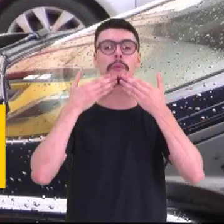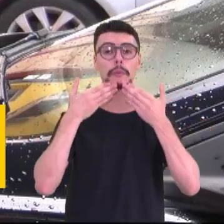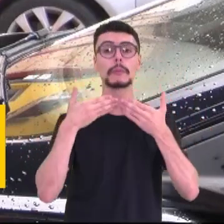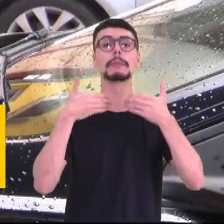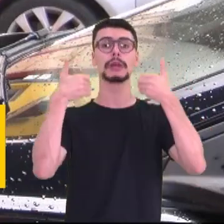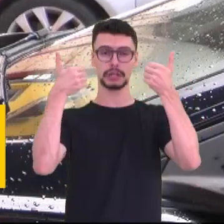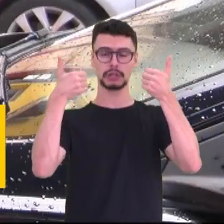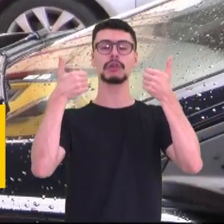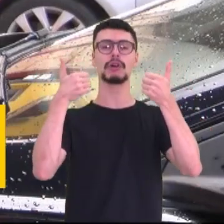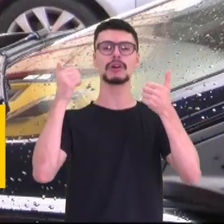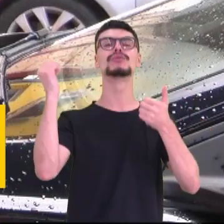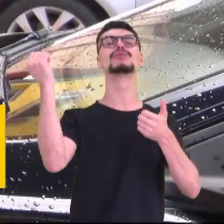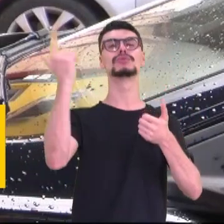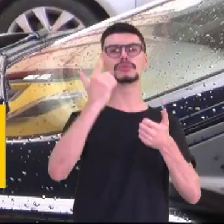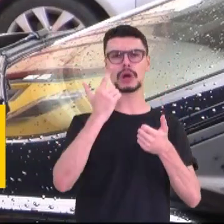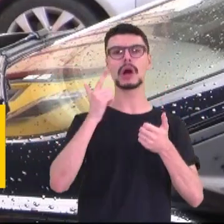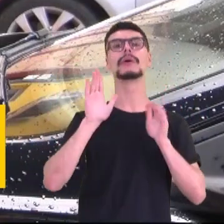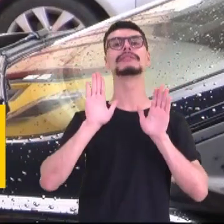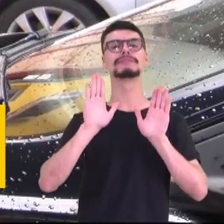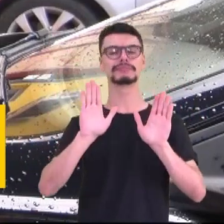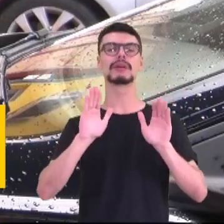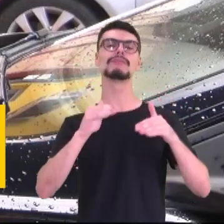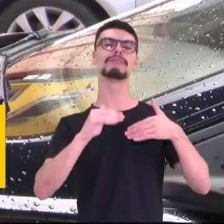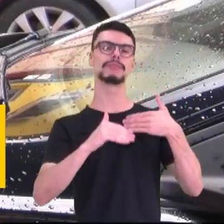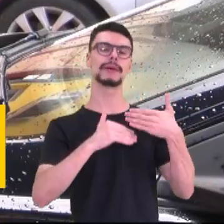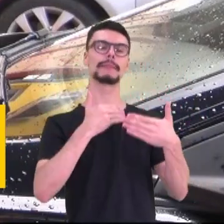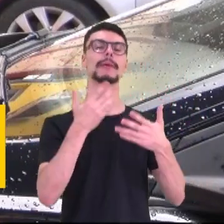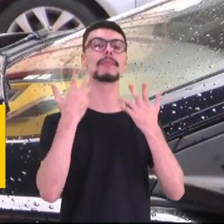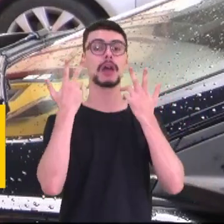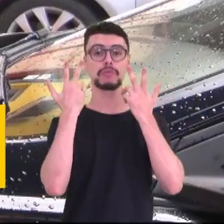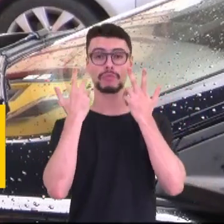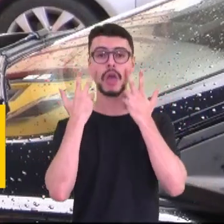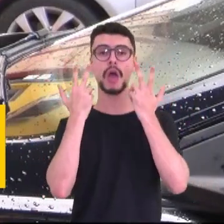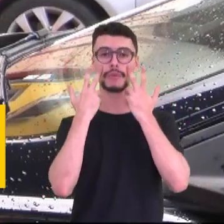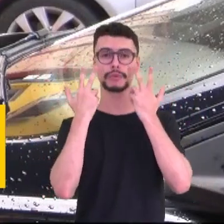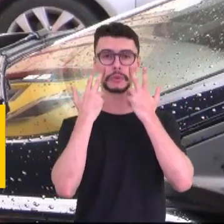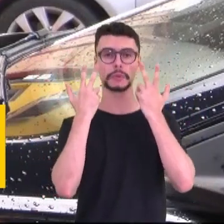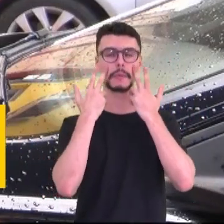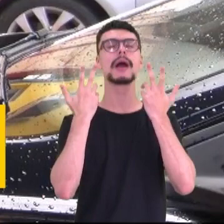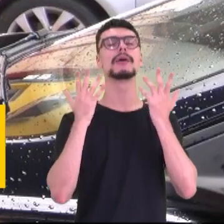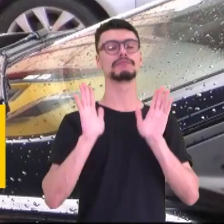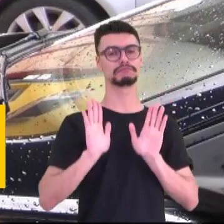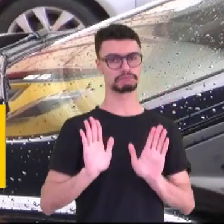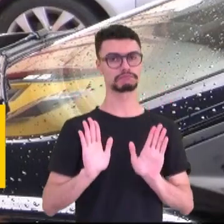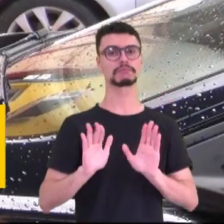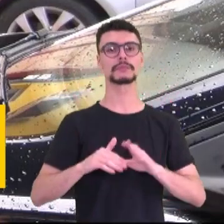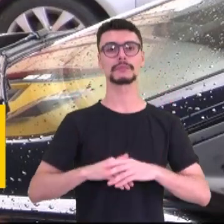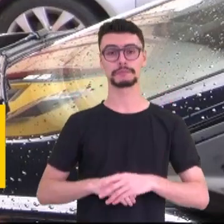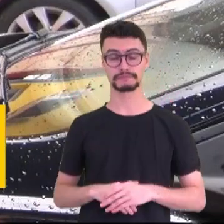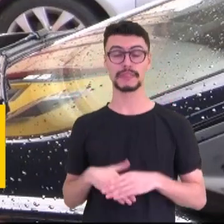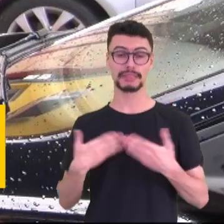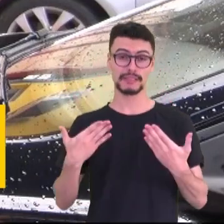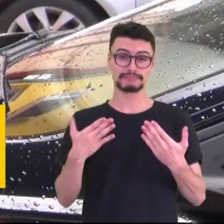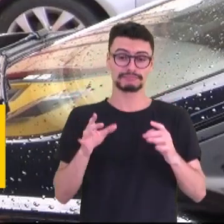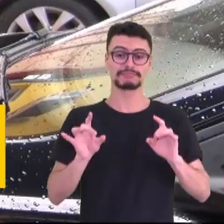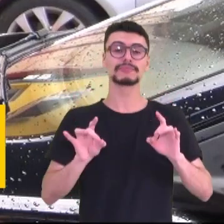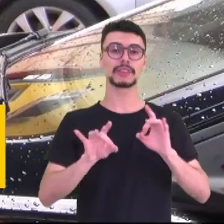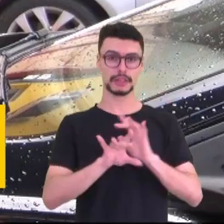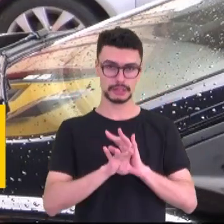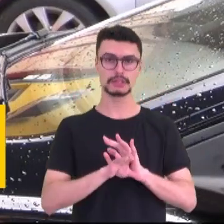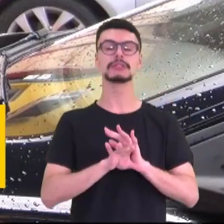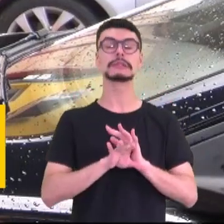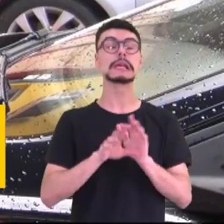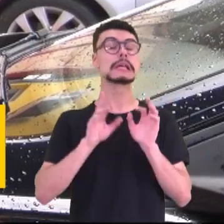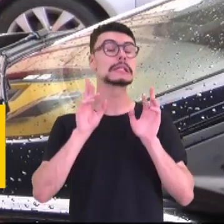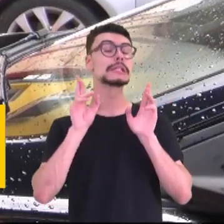vai sair e aí as atividades, aos pouquinhos, vão voltando, não é, à normalidade. Então é isso, Rafa. A gente espera de